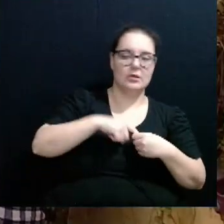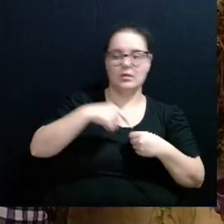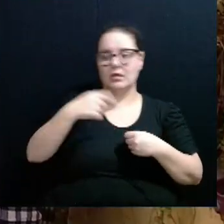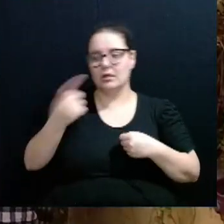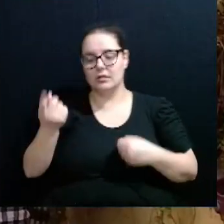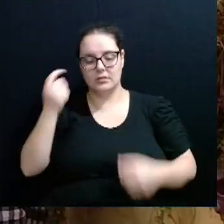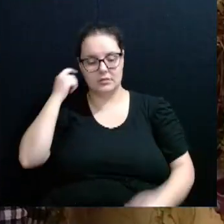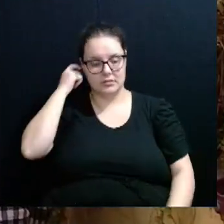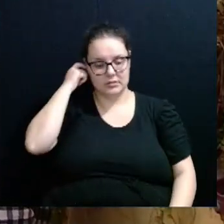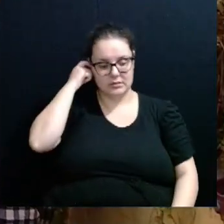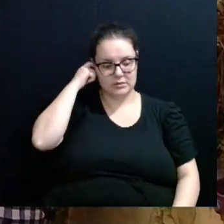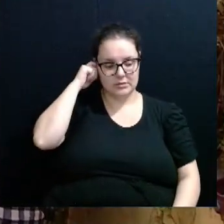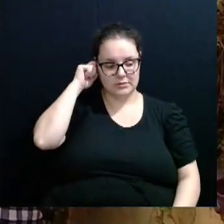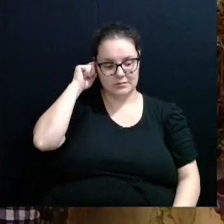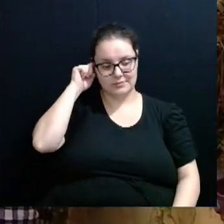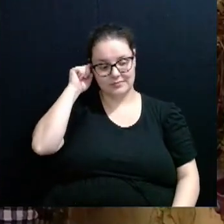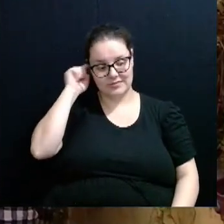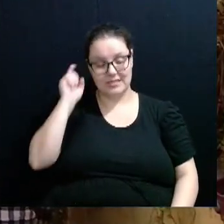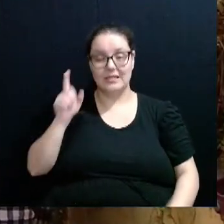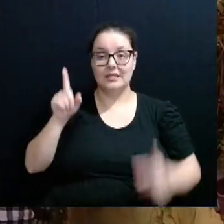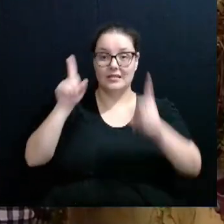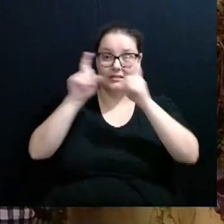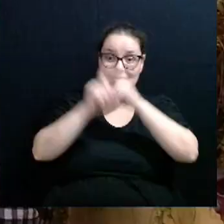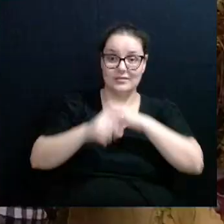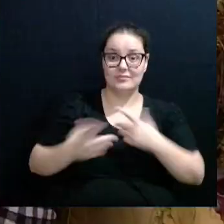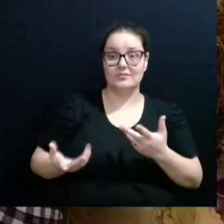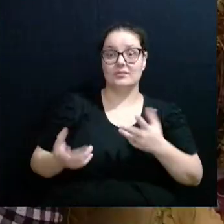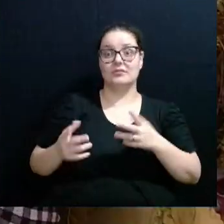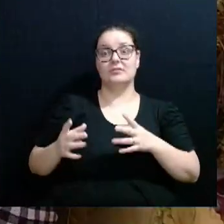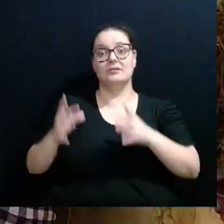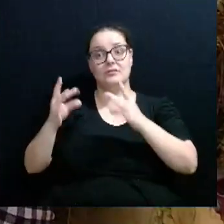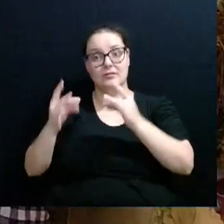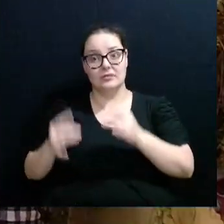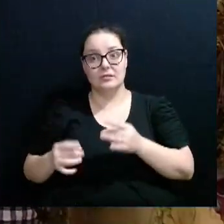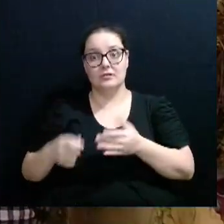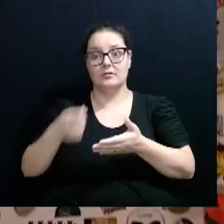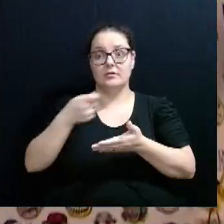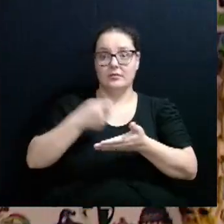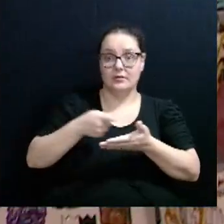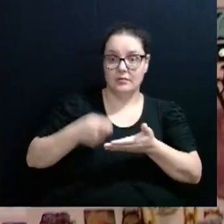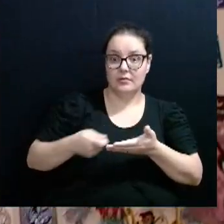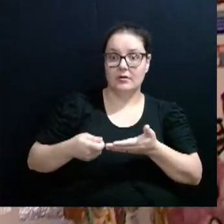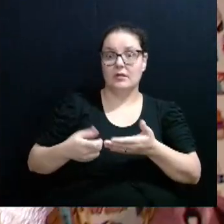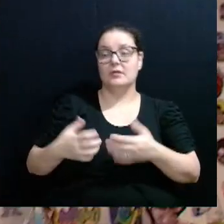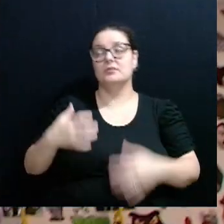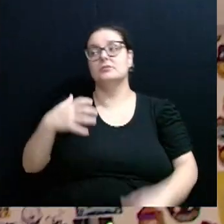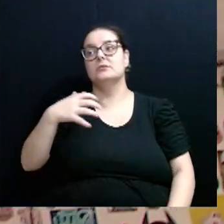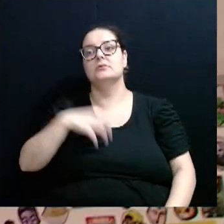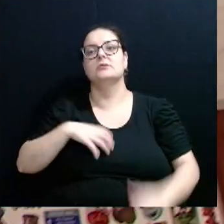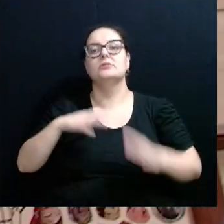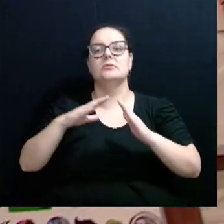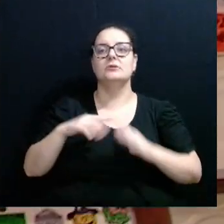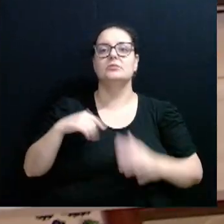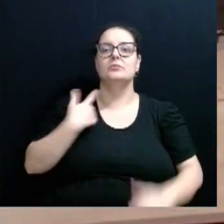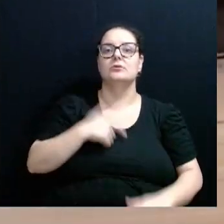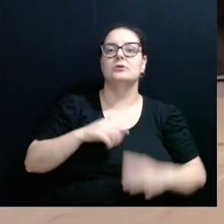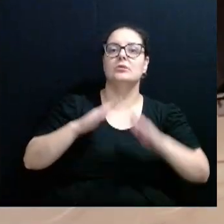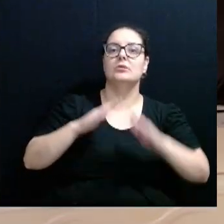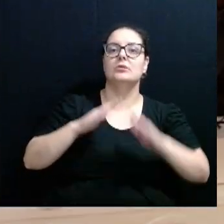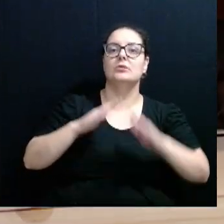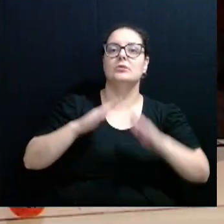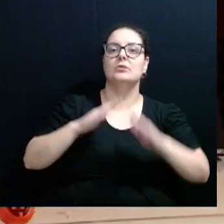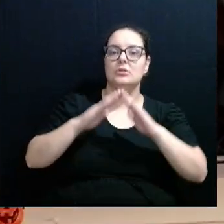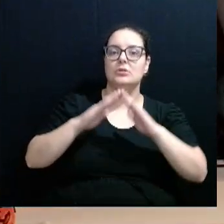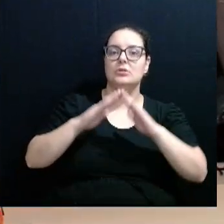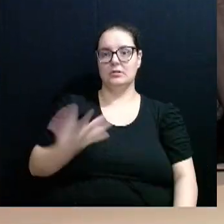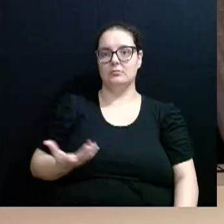muito minucioso, tem que ser tudo relatado. E aqui não, aqui a gente se sente em casa. A gente sabe que a gente tem nosso lar, que a gente pode sair,